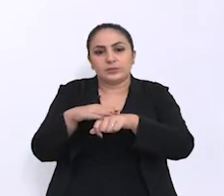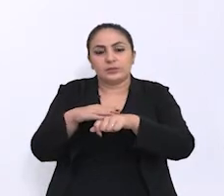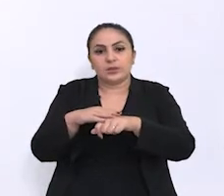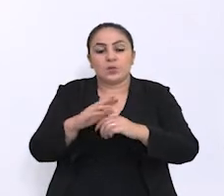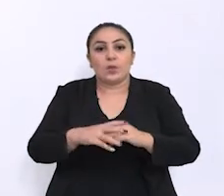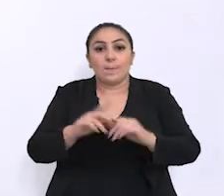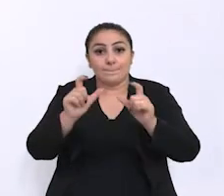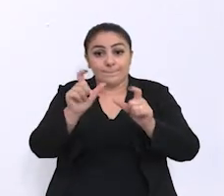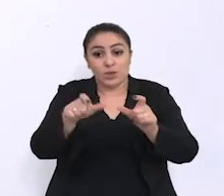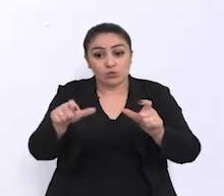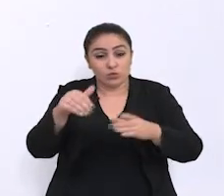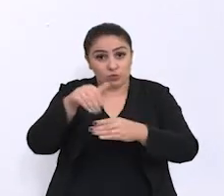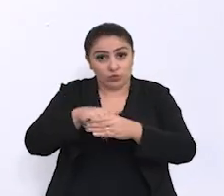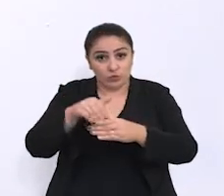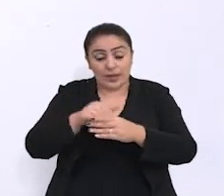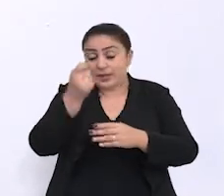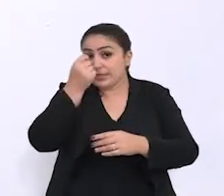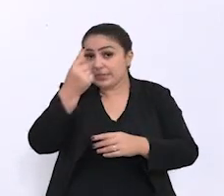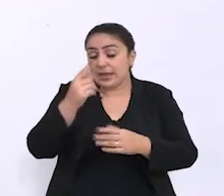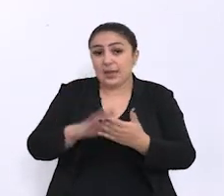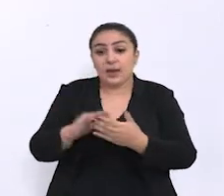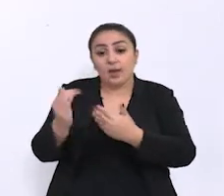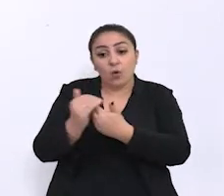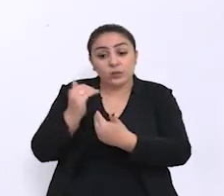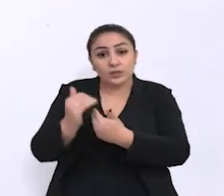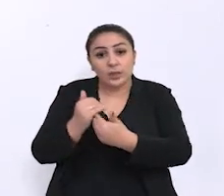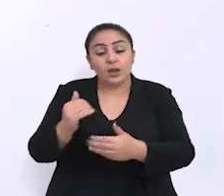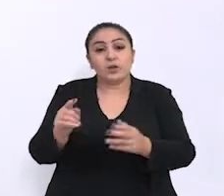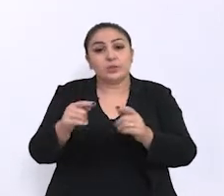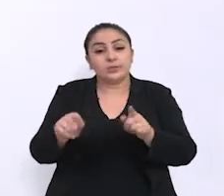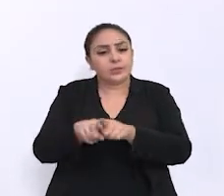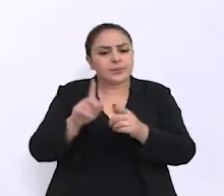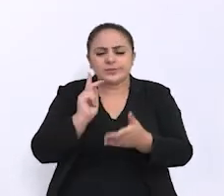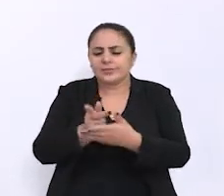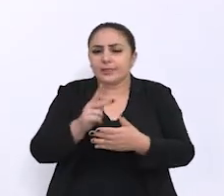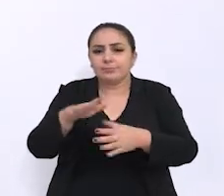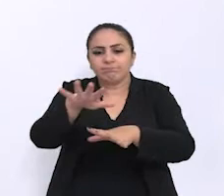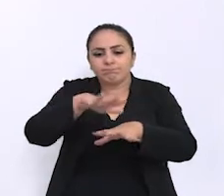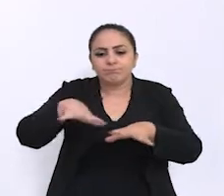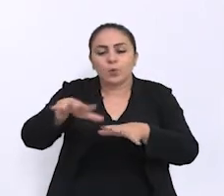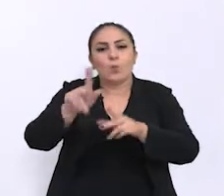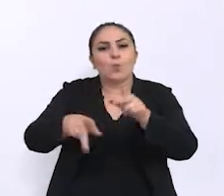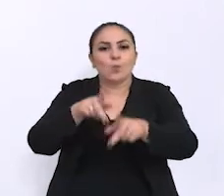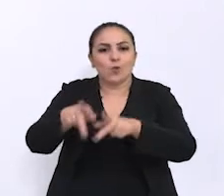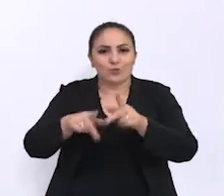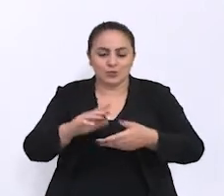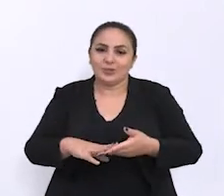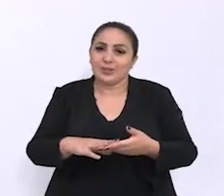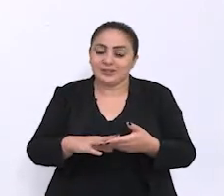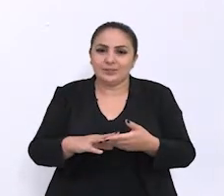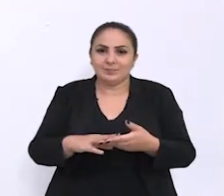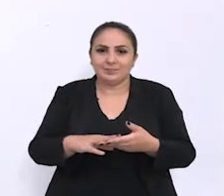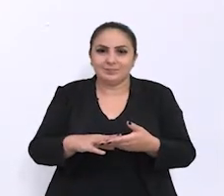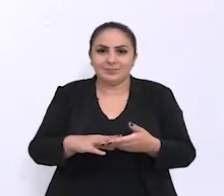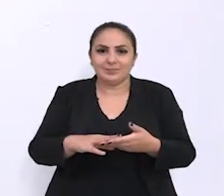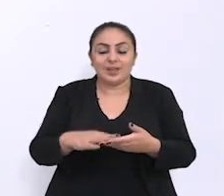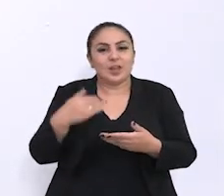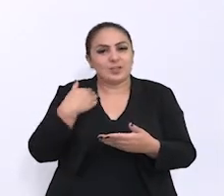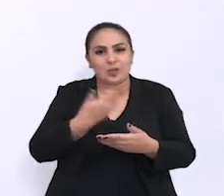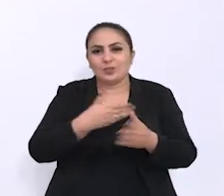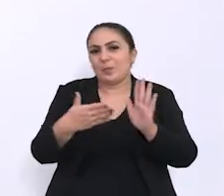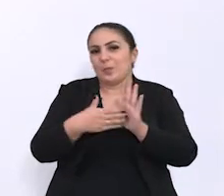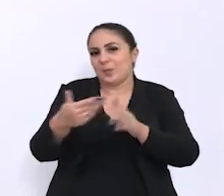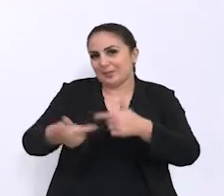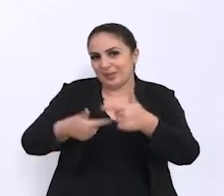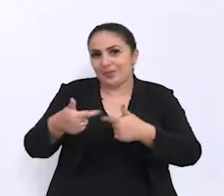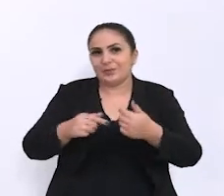o diálogo com o eleitor, né? Ideias, orientações, vai estar no meio do povo. Uhum. É a